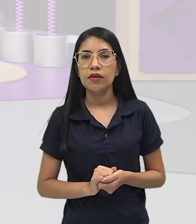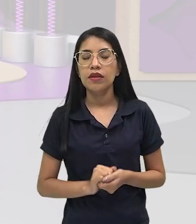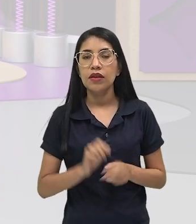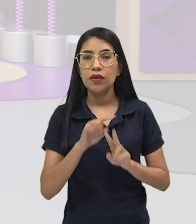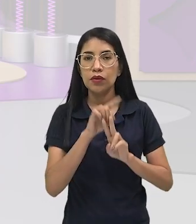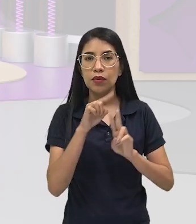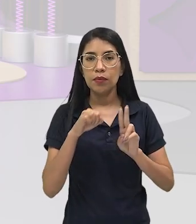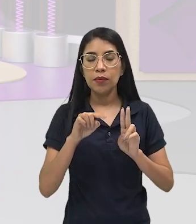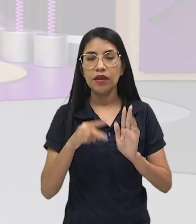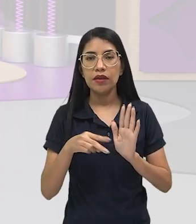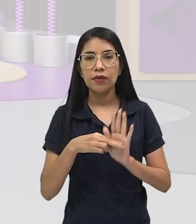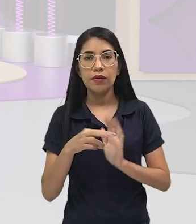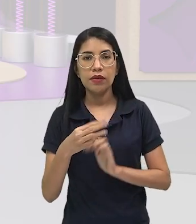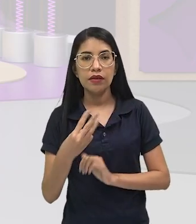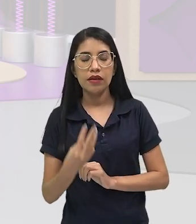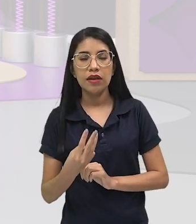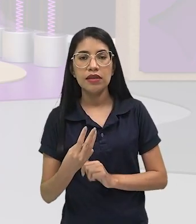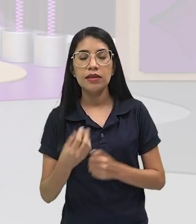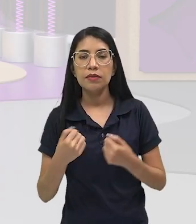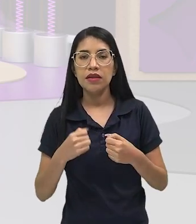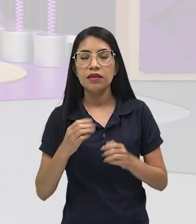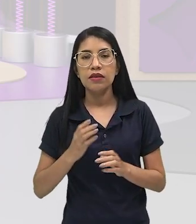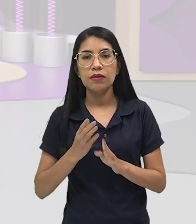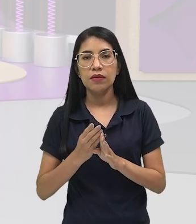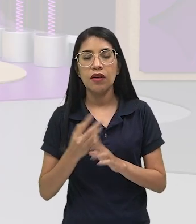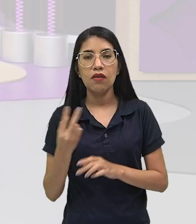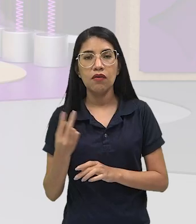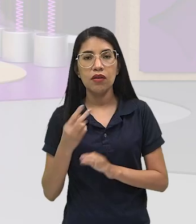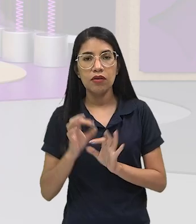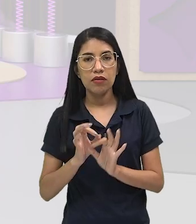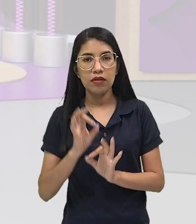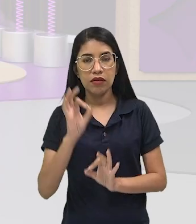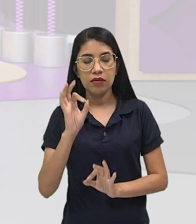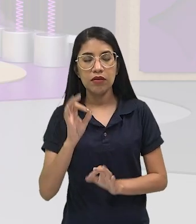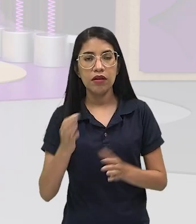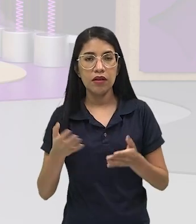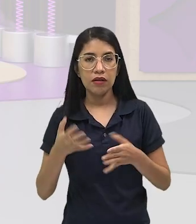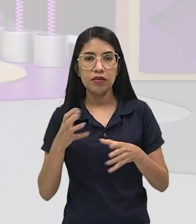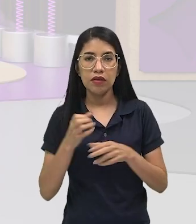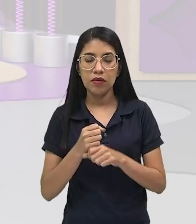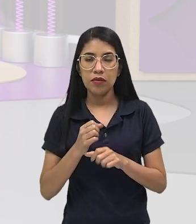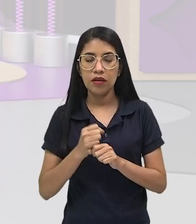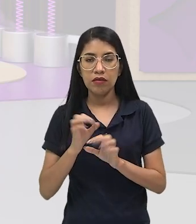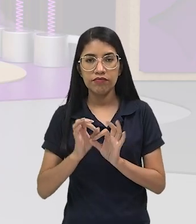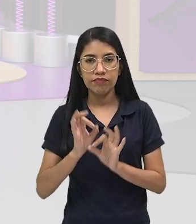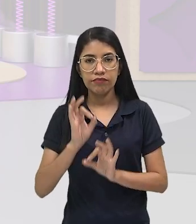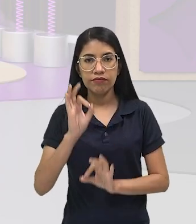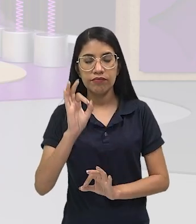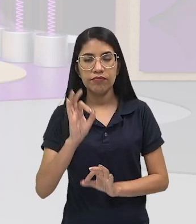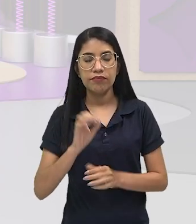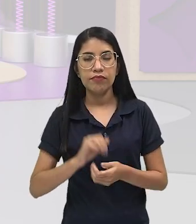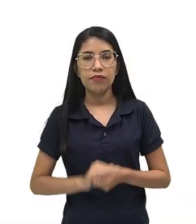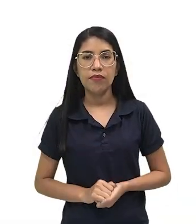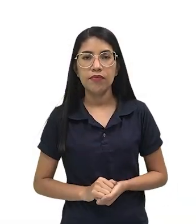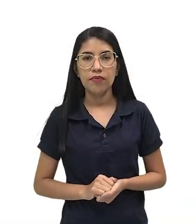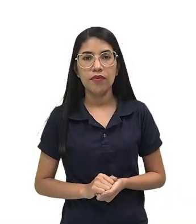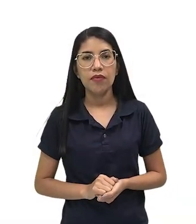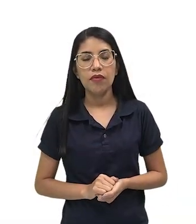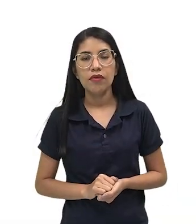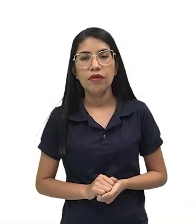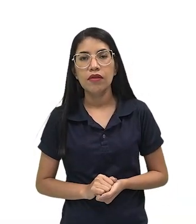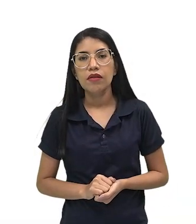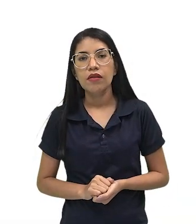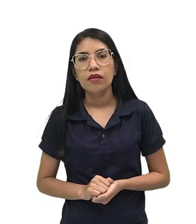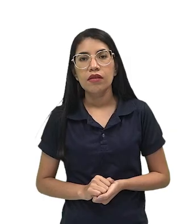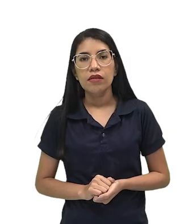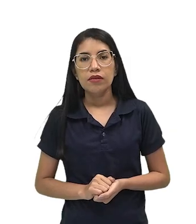igual a 3 e eu quero saber a altura dele. Nós vamos agora calcular a altura. Então vem comigo, vamos lá ver como isso